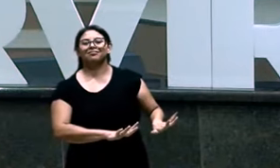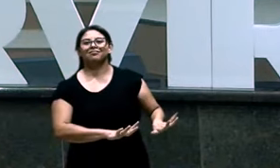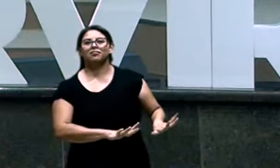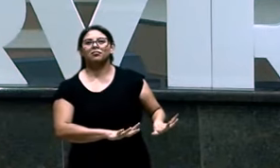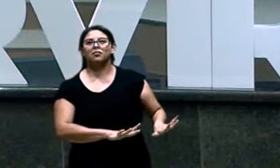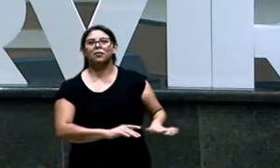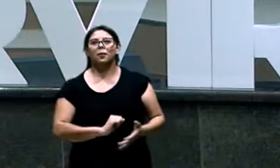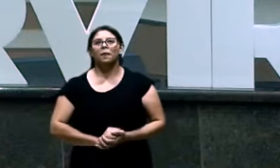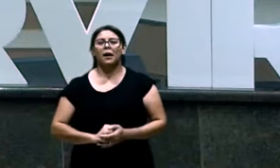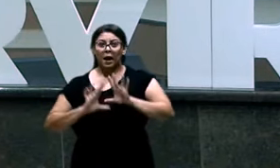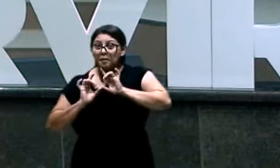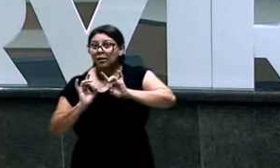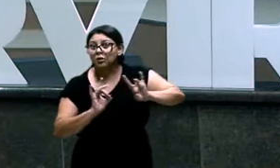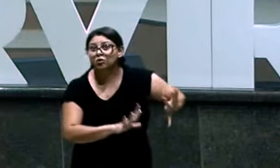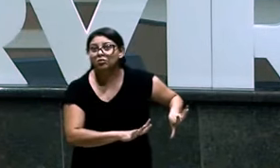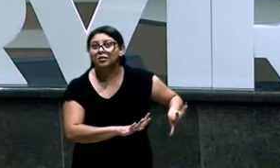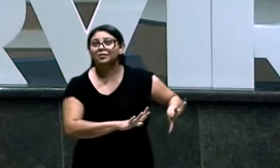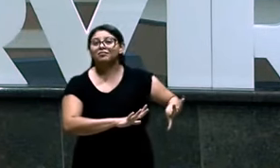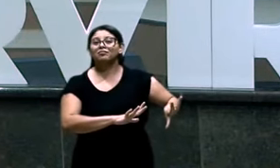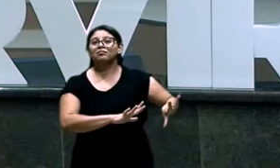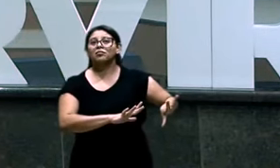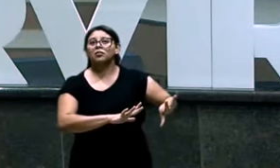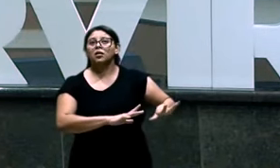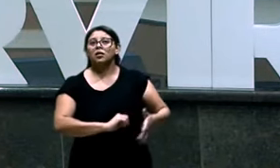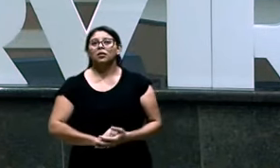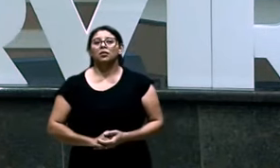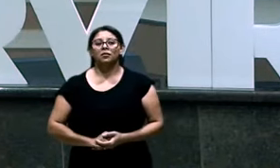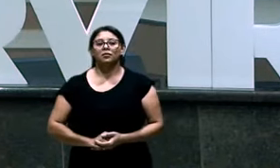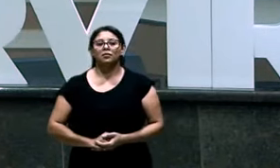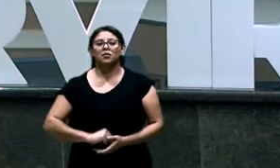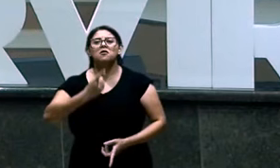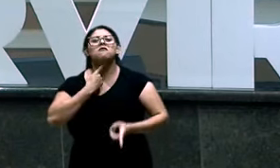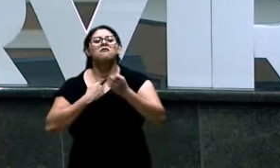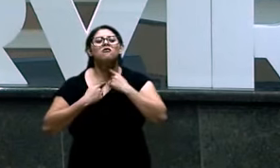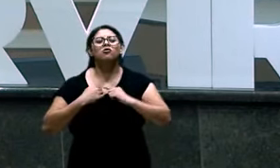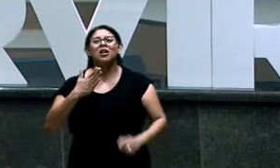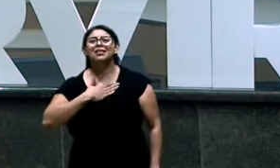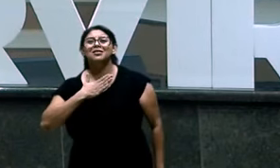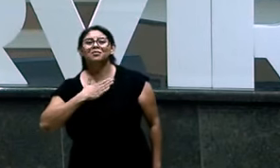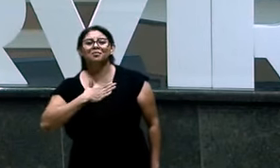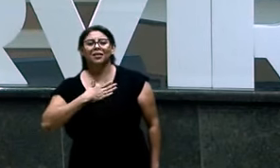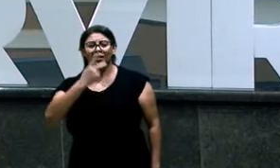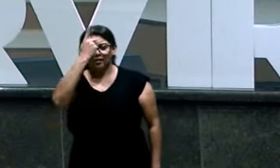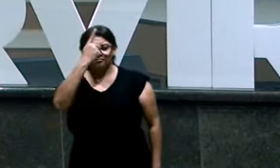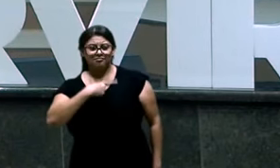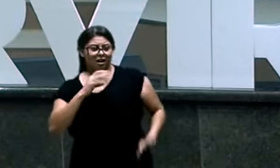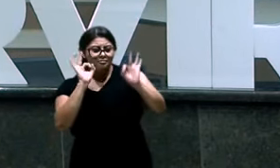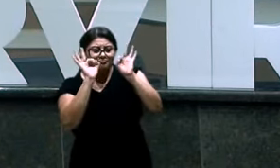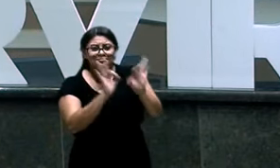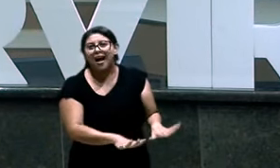privilégios? Está pronto para abrir mão? No dia em que você abrir mão dos